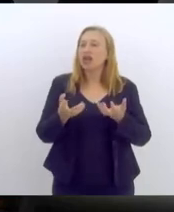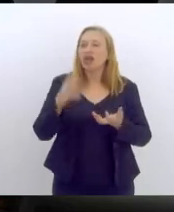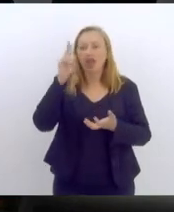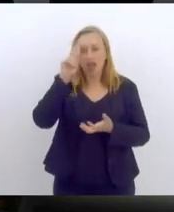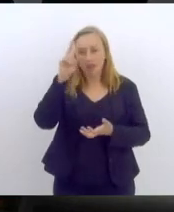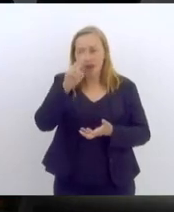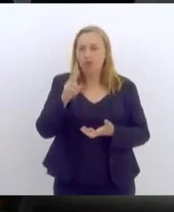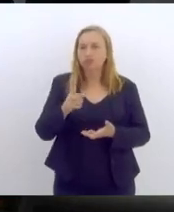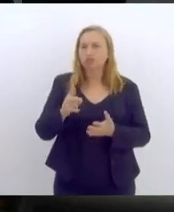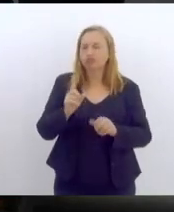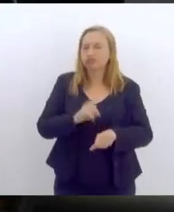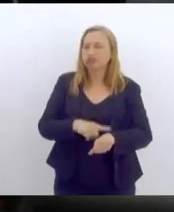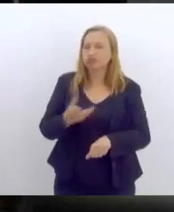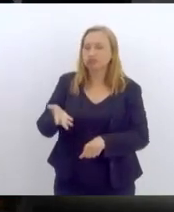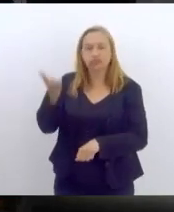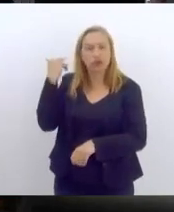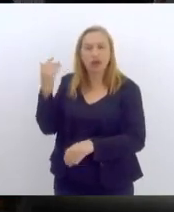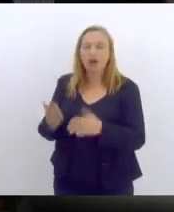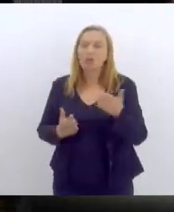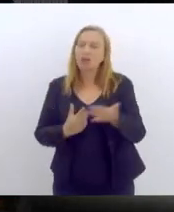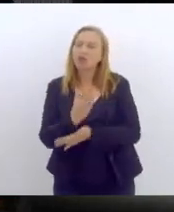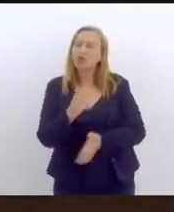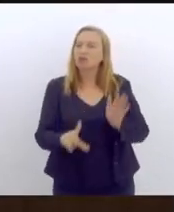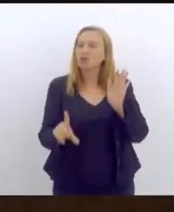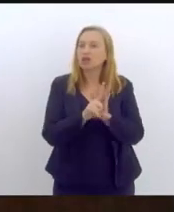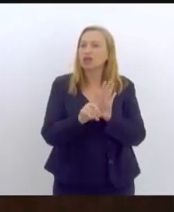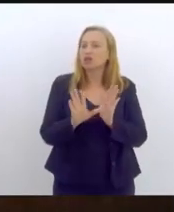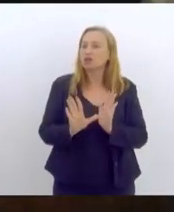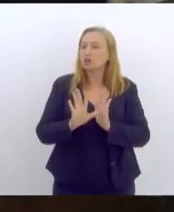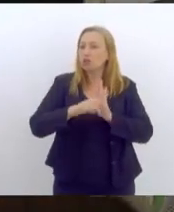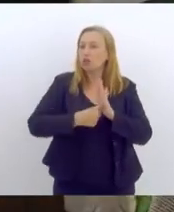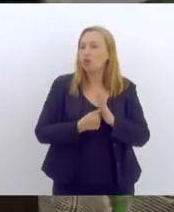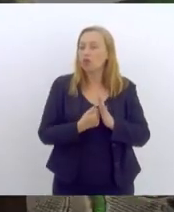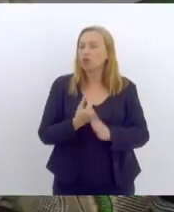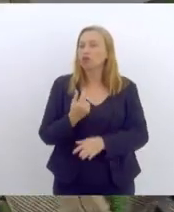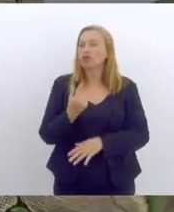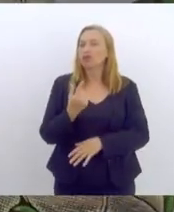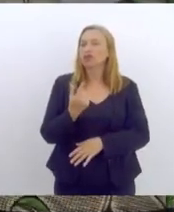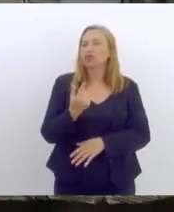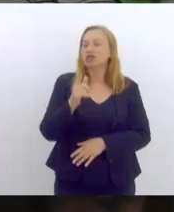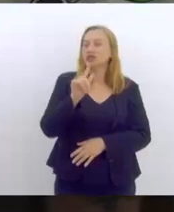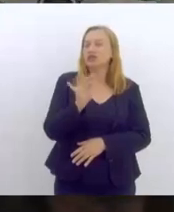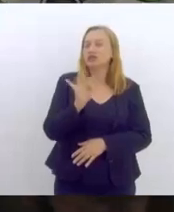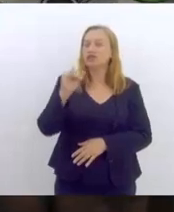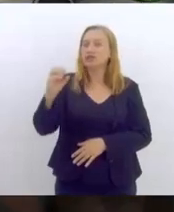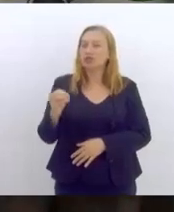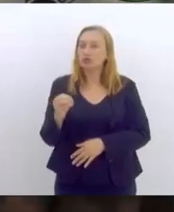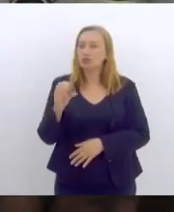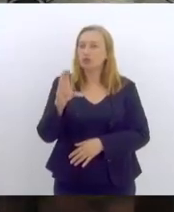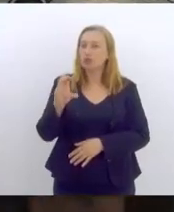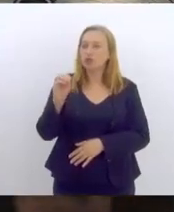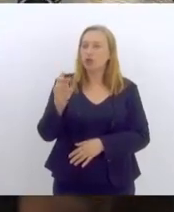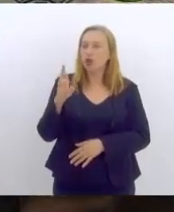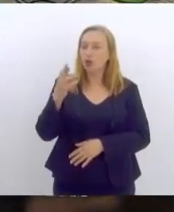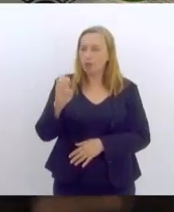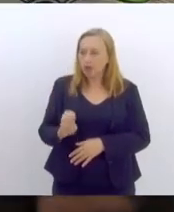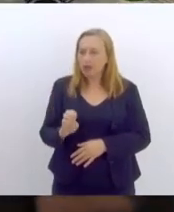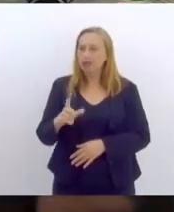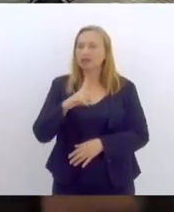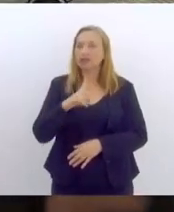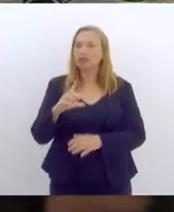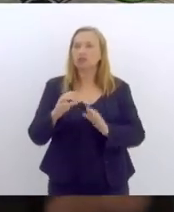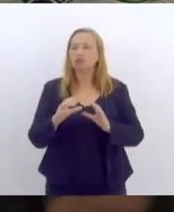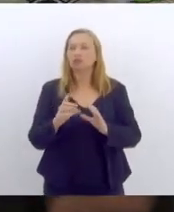tempo atrás, nós aprovamos uma lei sobre o roubo de fios de cobre. E havia um decreto do